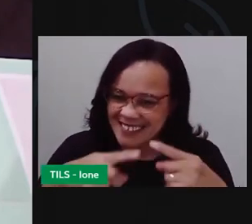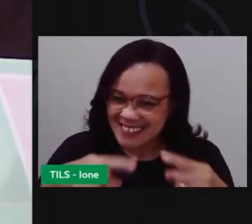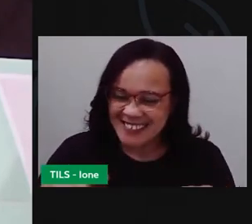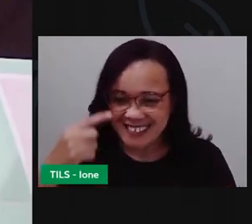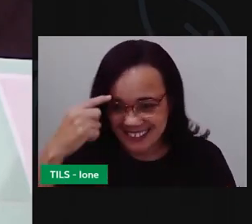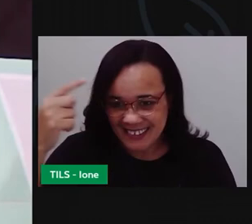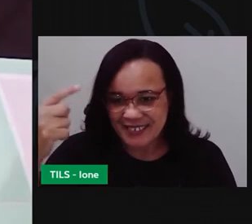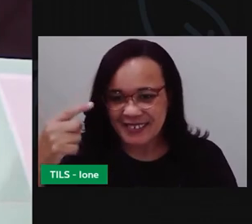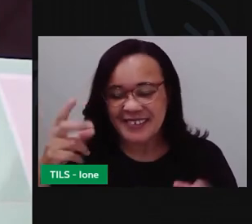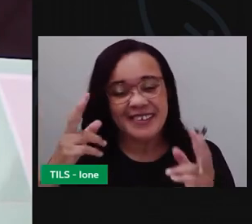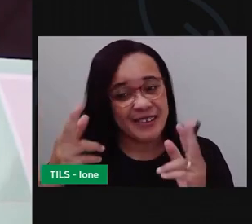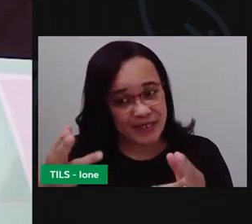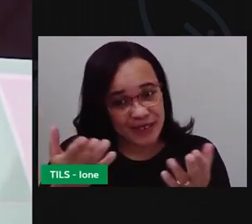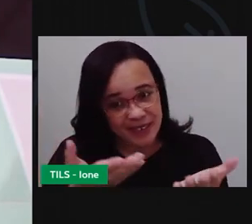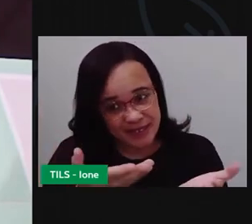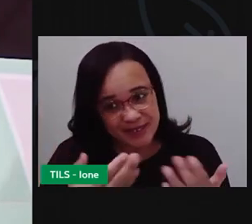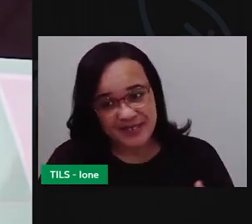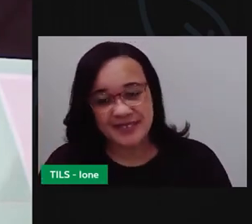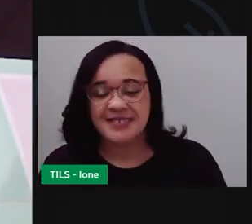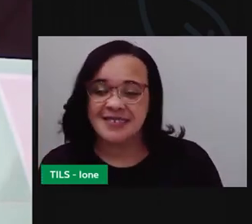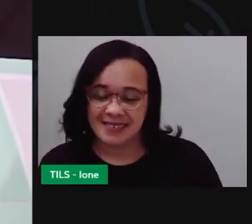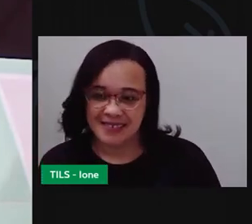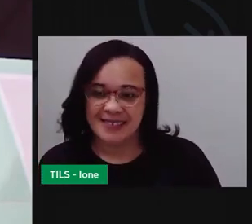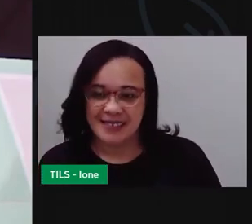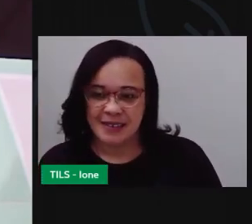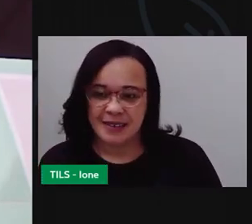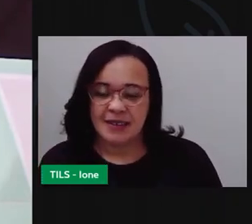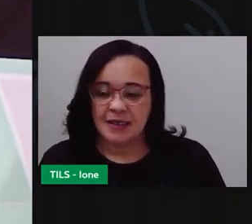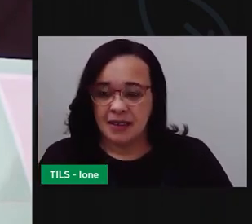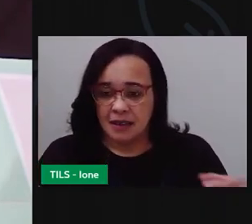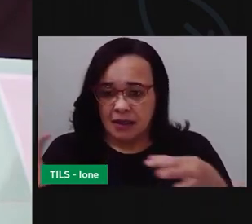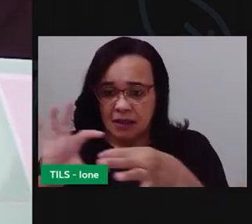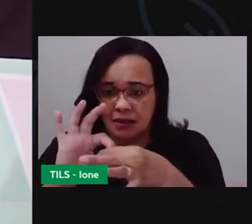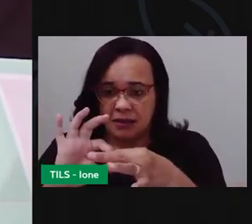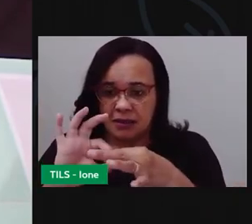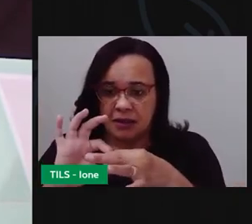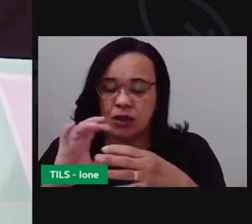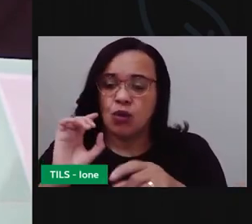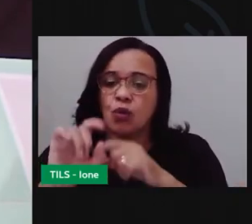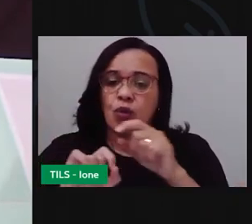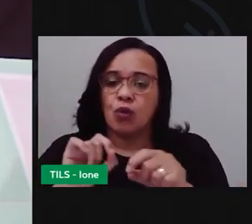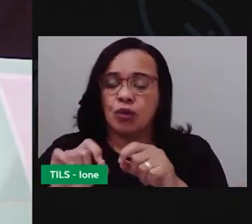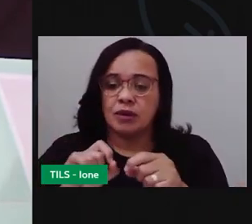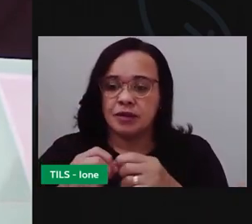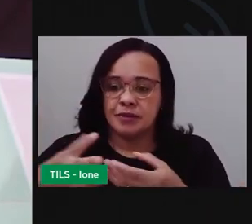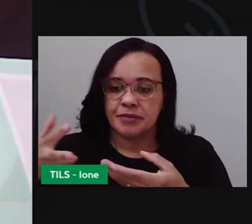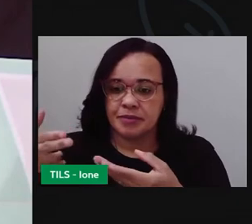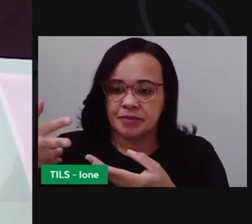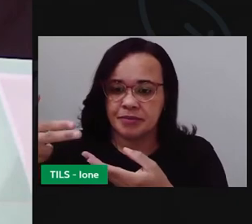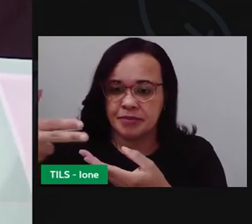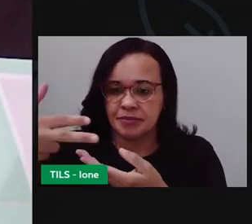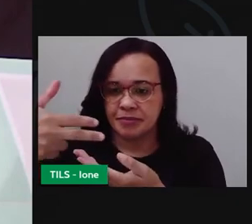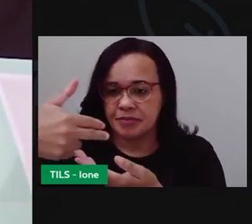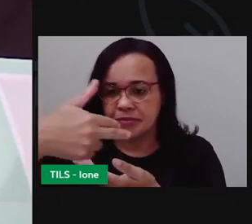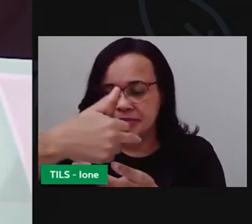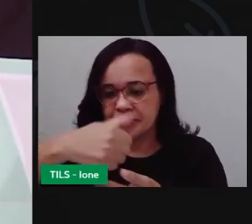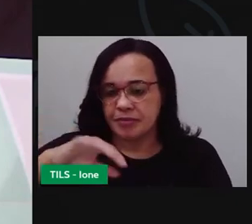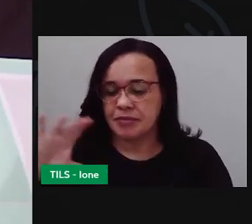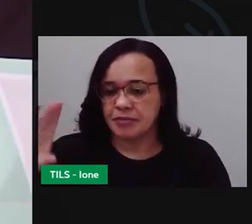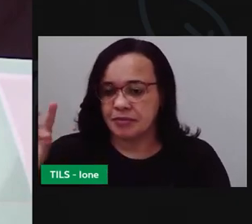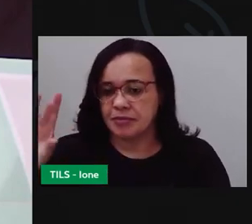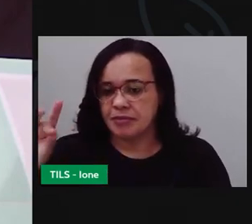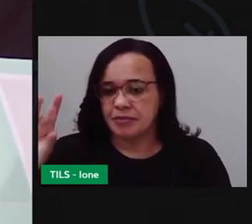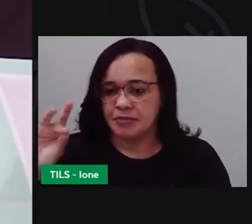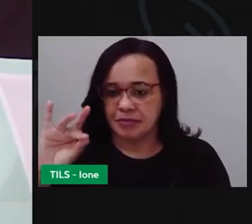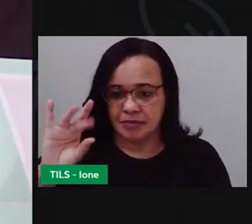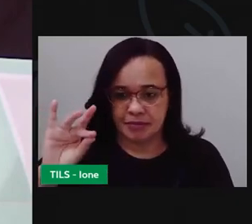Para garantir que eles fiquem unidos, a gente vai cortar aqui um pedaço da fita adesiva